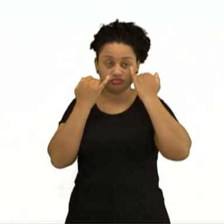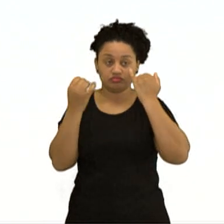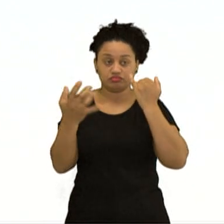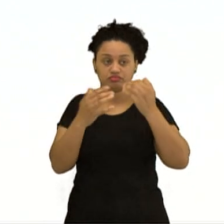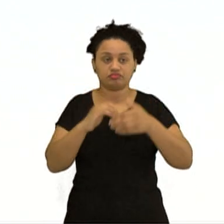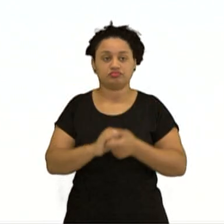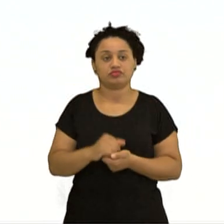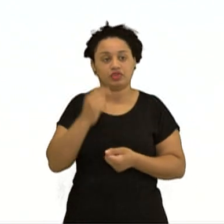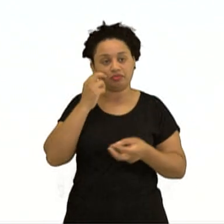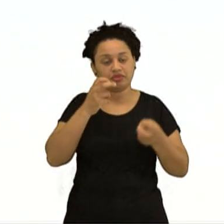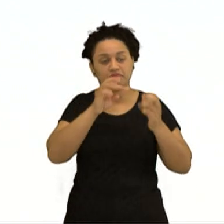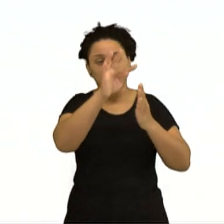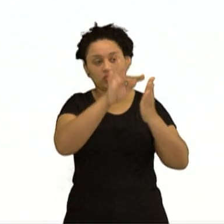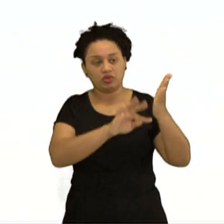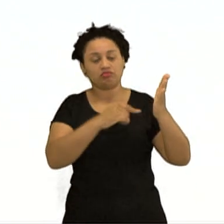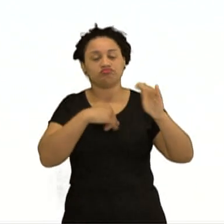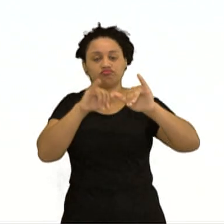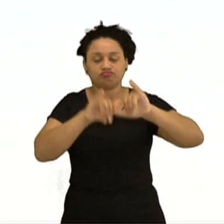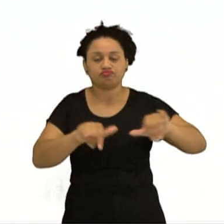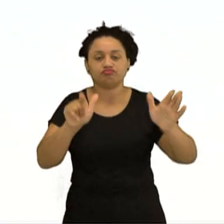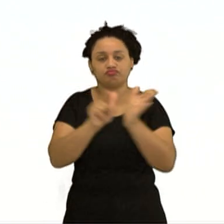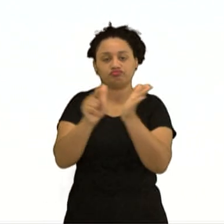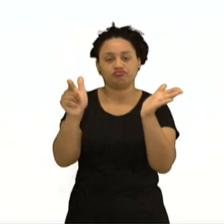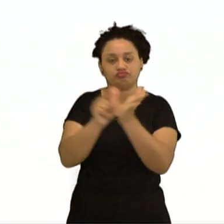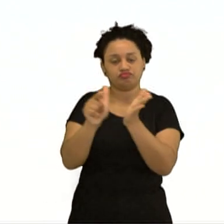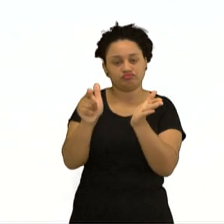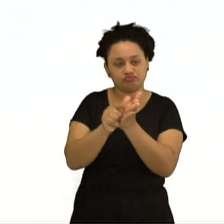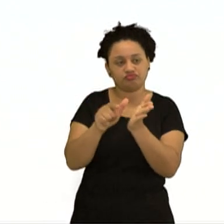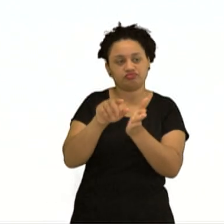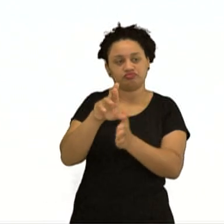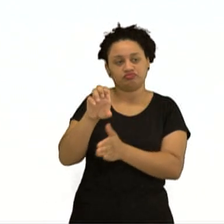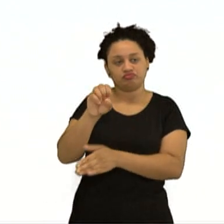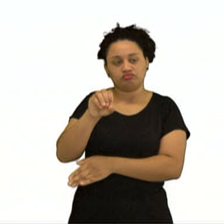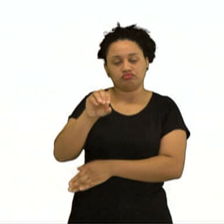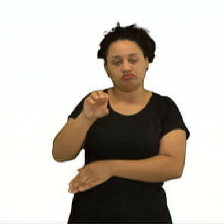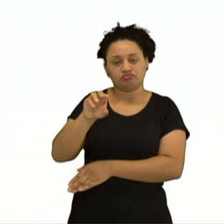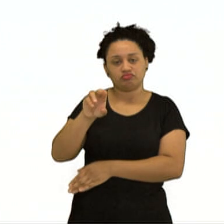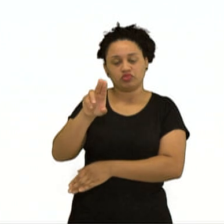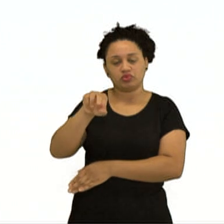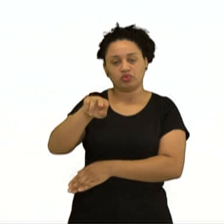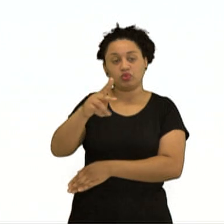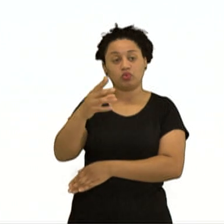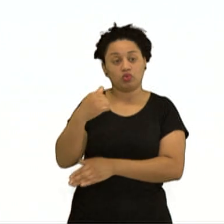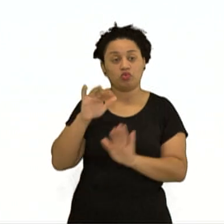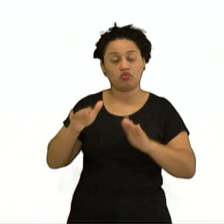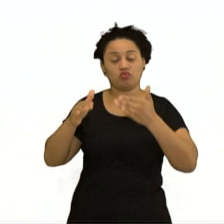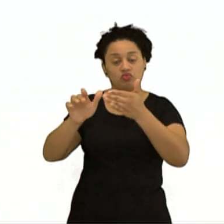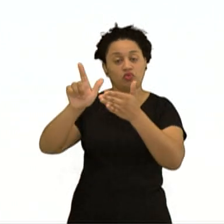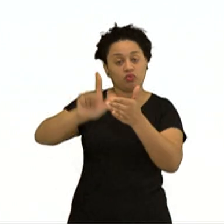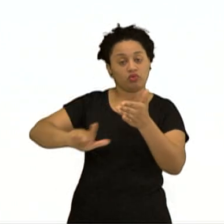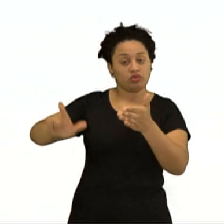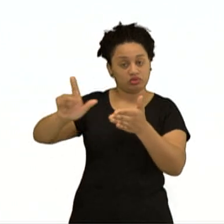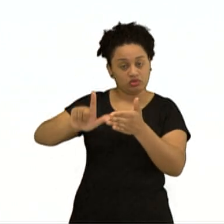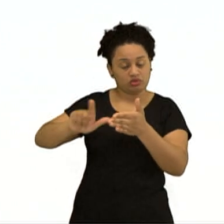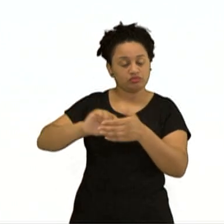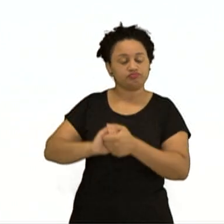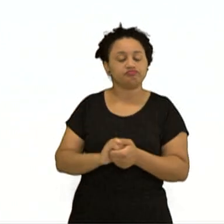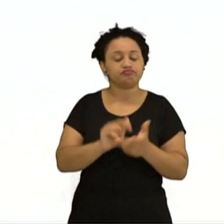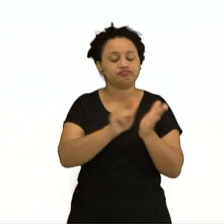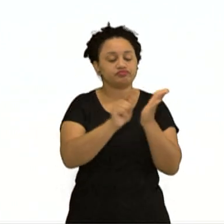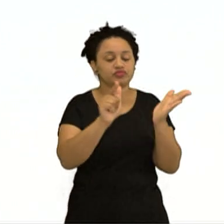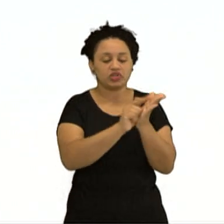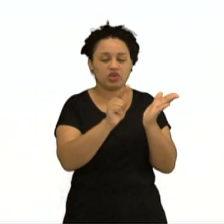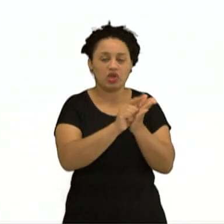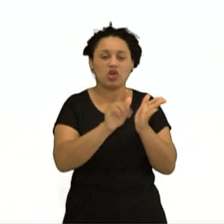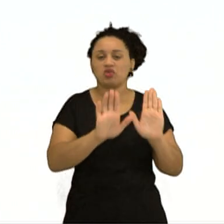que o texto foi publicado no jornal Rascunho, que é voltado para a literatura, isso mesmo, um jornal que